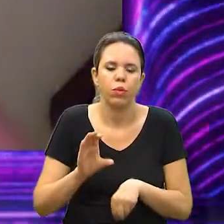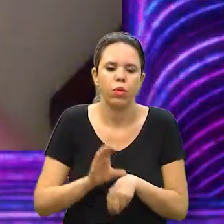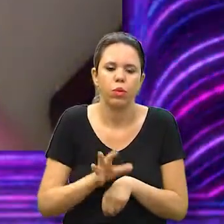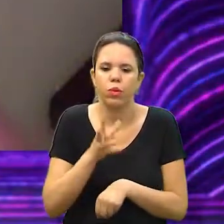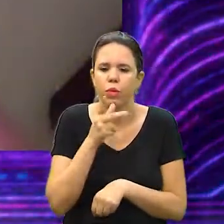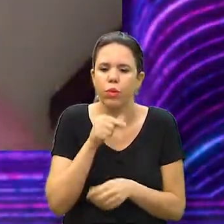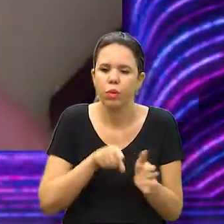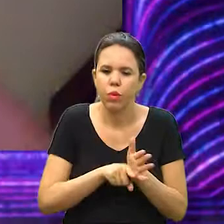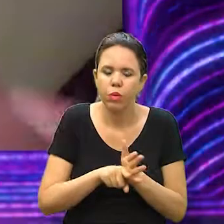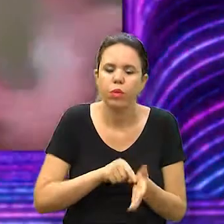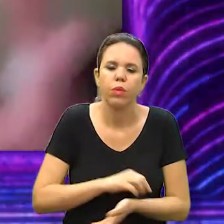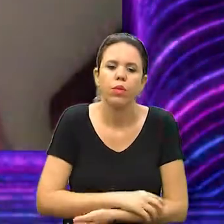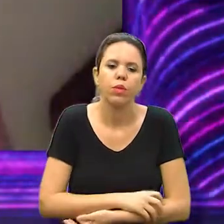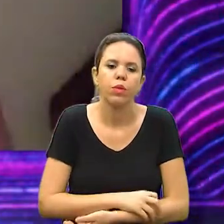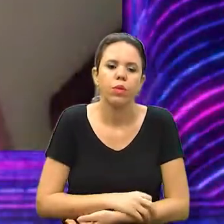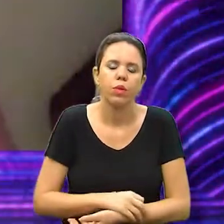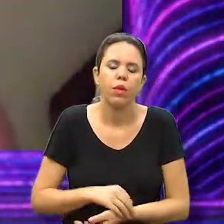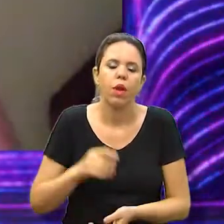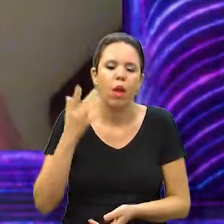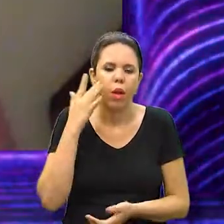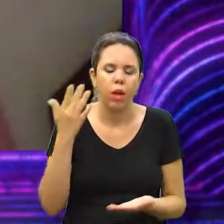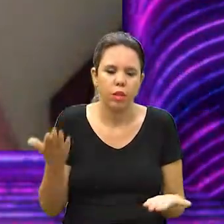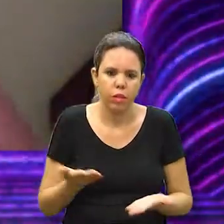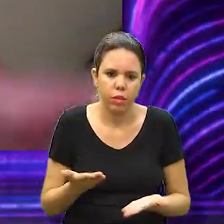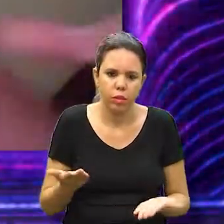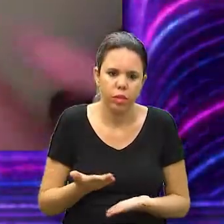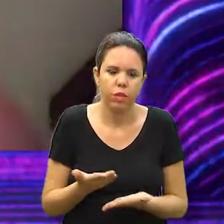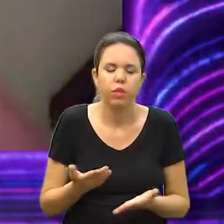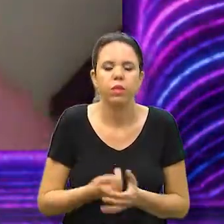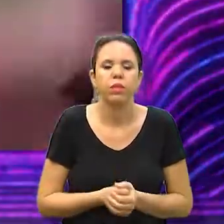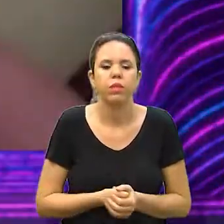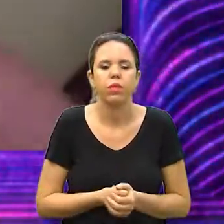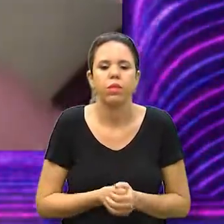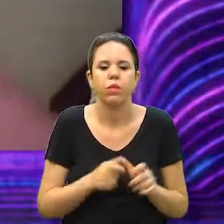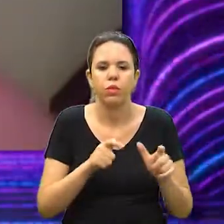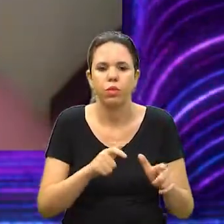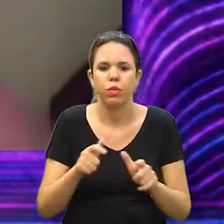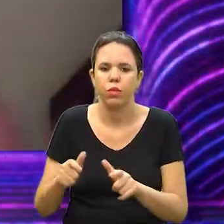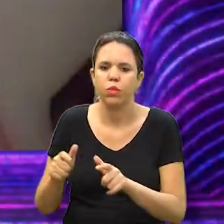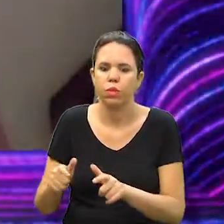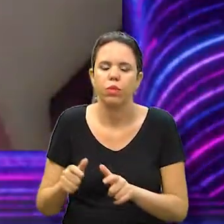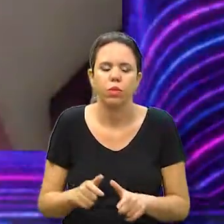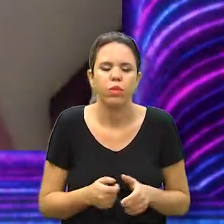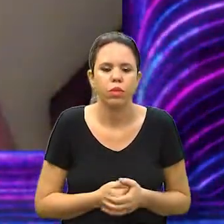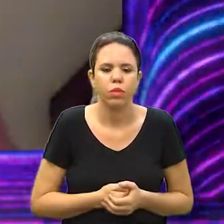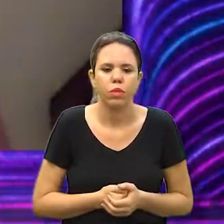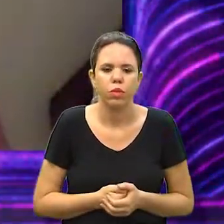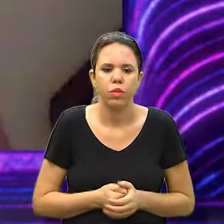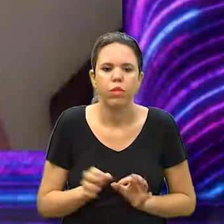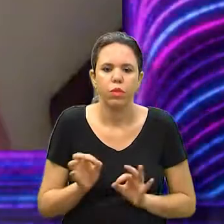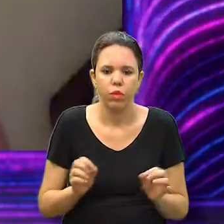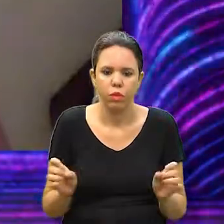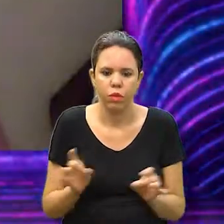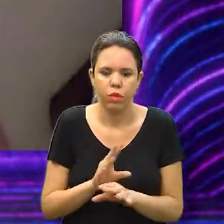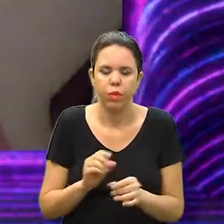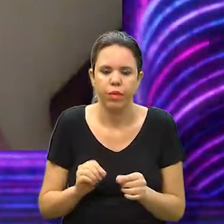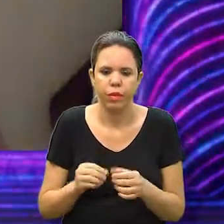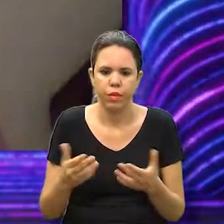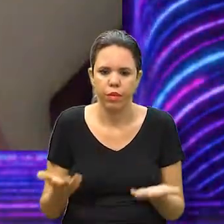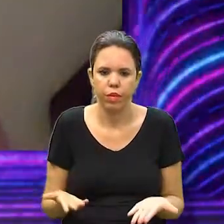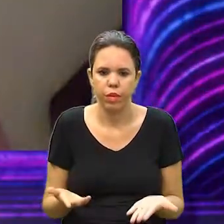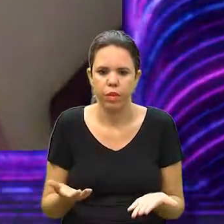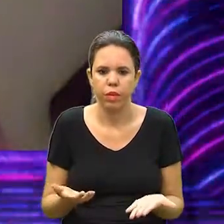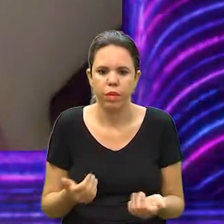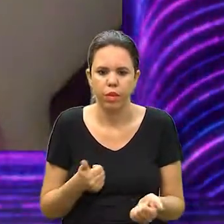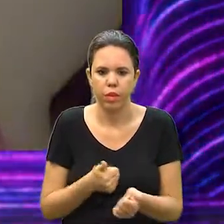na pesquisa, mas eu acho que a pesquisa agora dos Grimm e do local, do ambiente que eu criei, tudo já está feito. Então agora vai ser